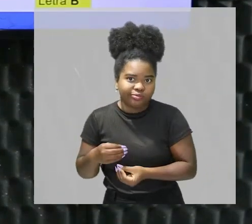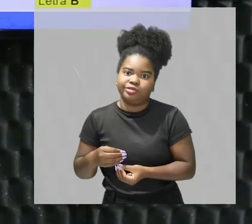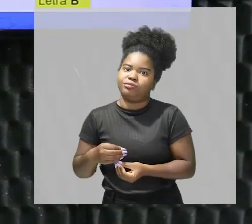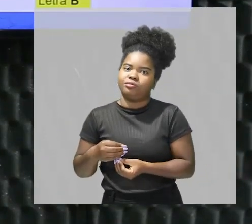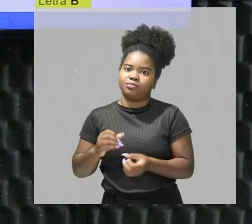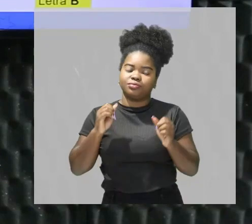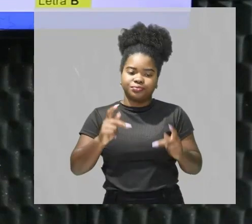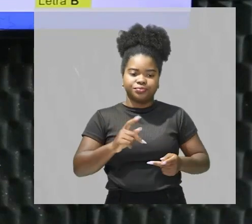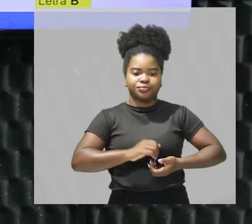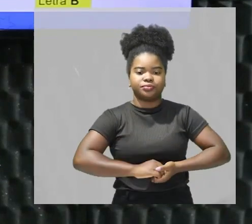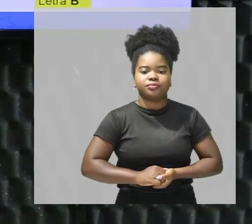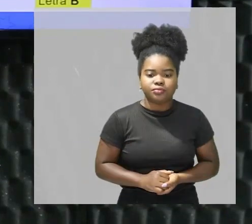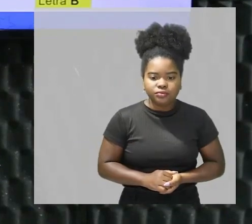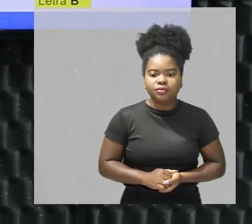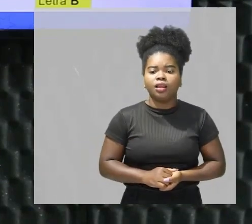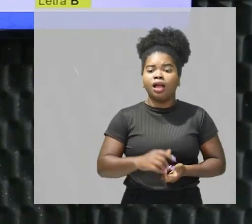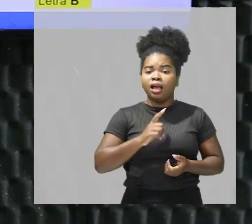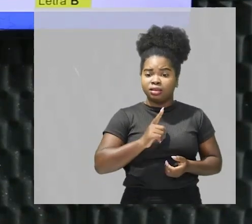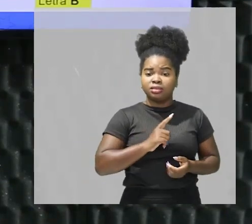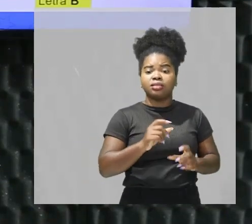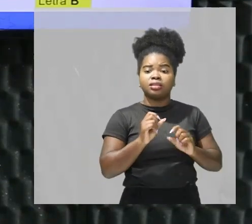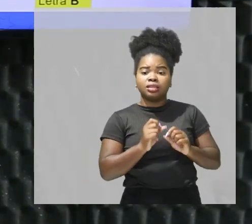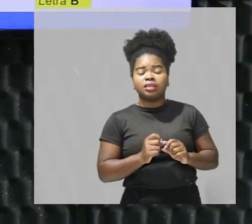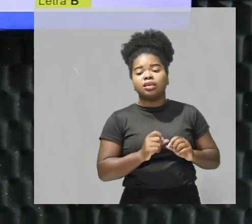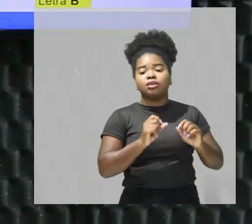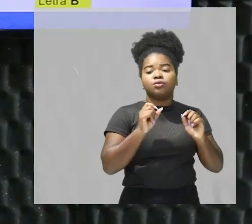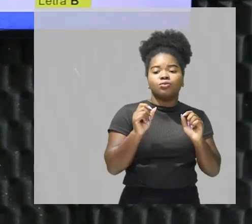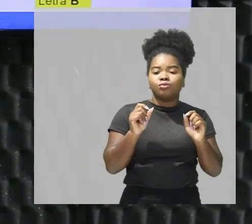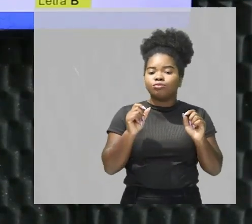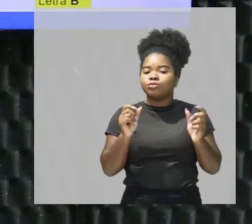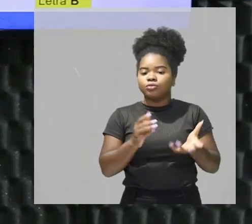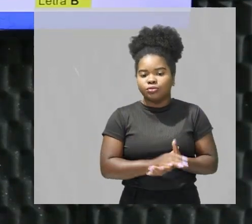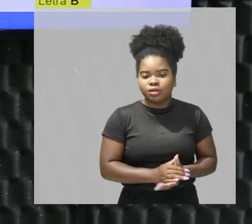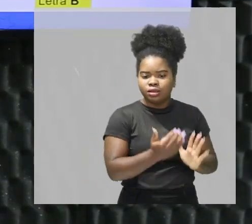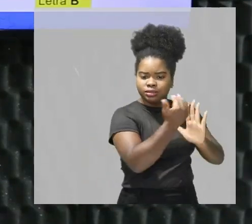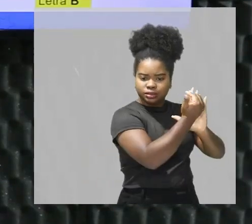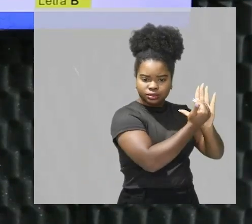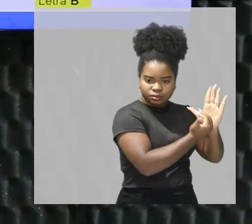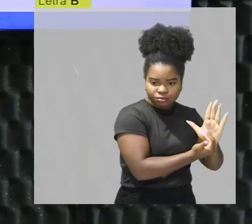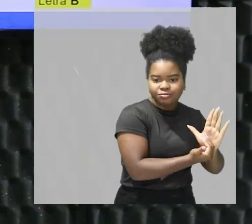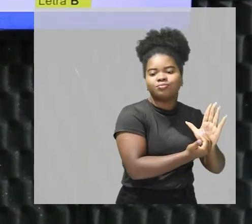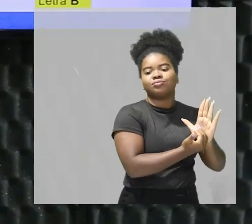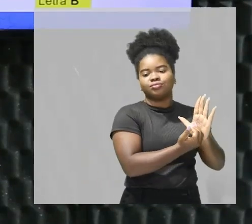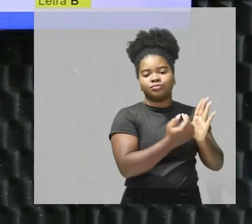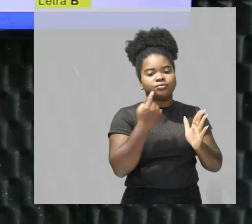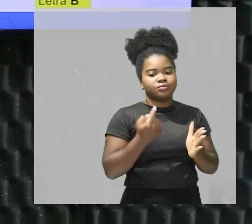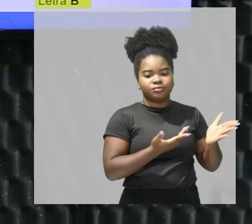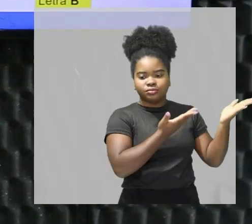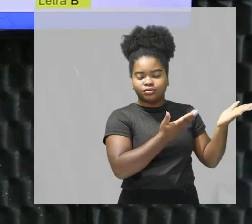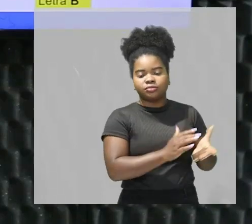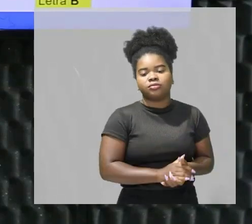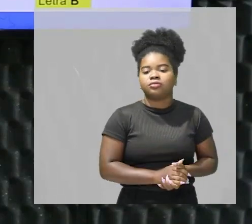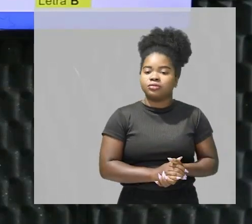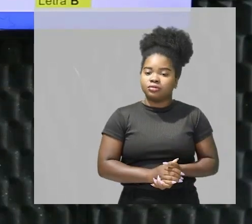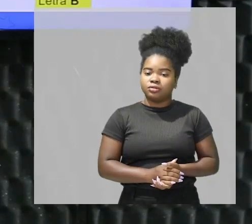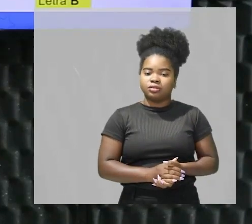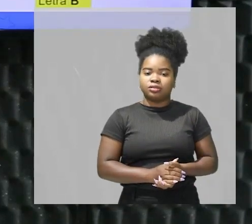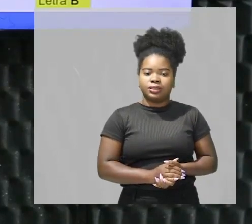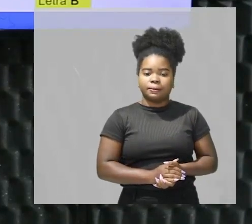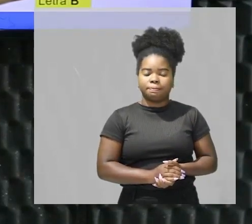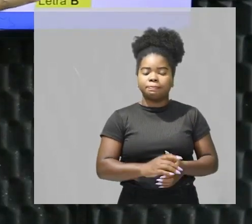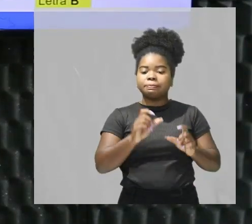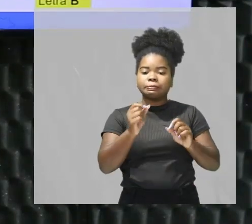anfilítica, são sinônimos. São sinônimos de detergentes. Então, que acontece, turminha?